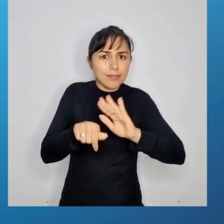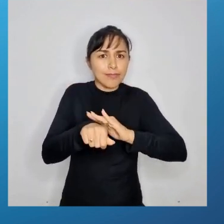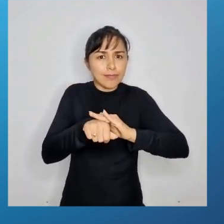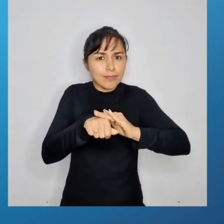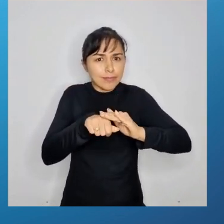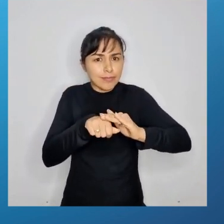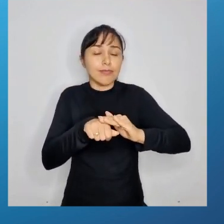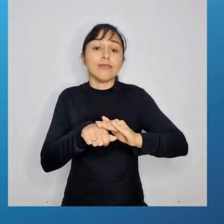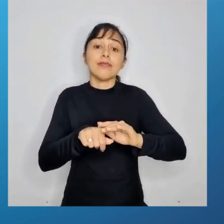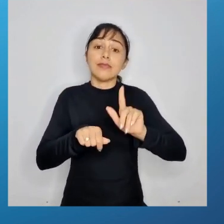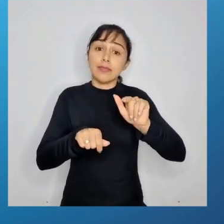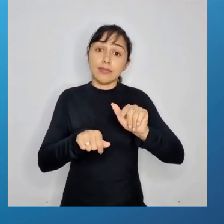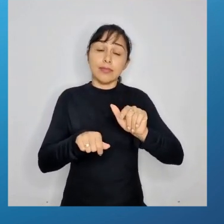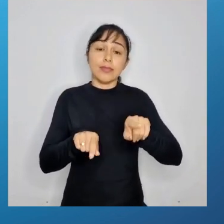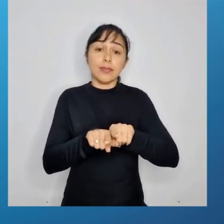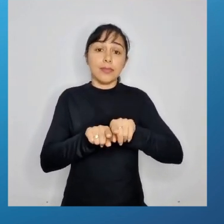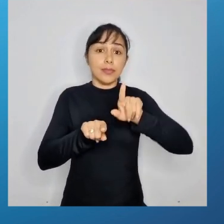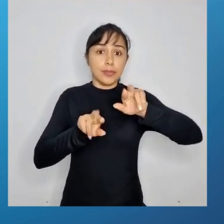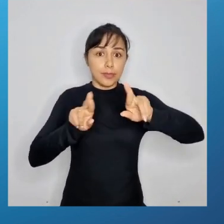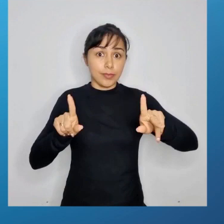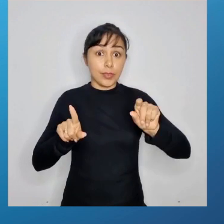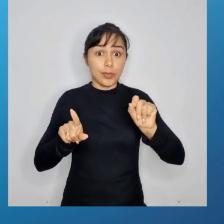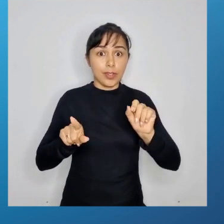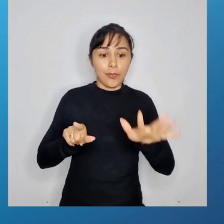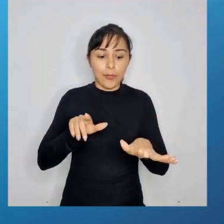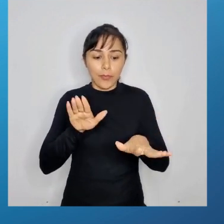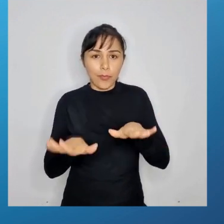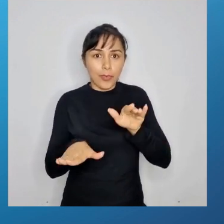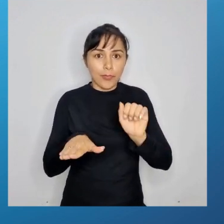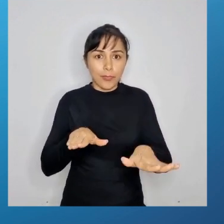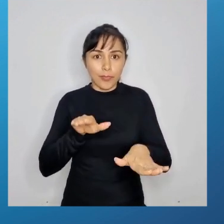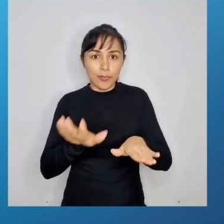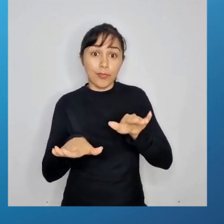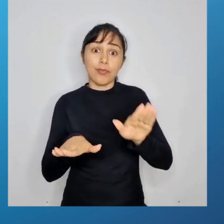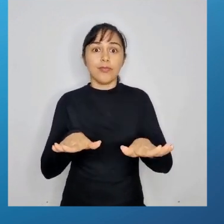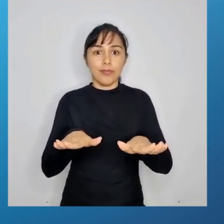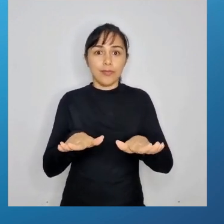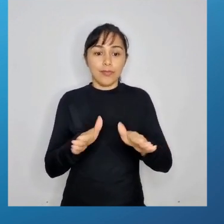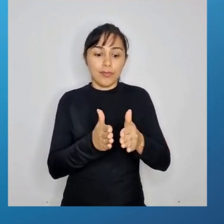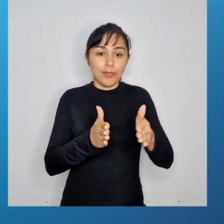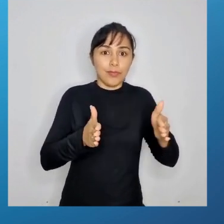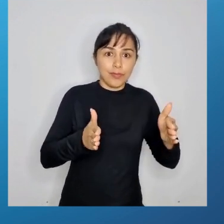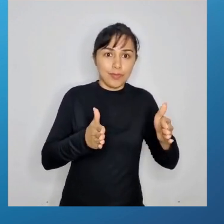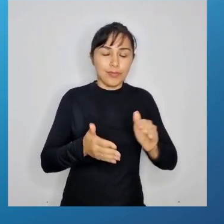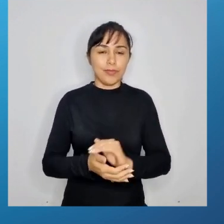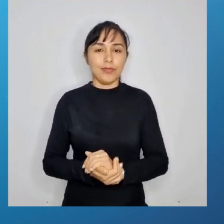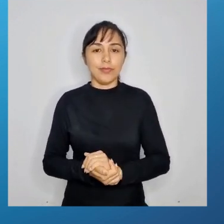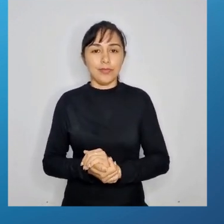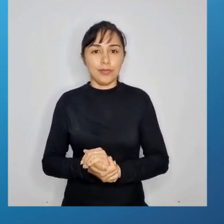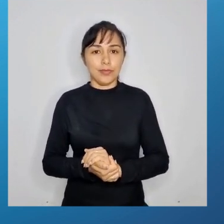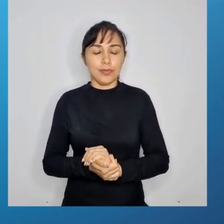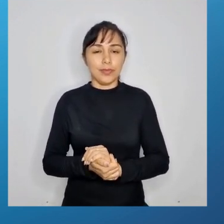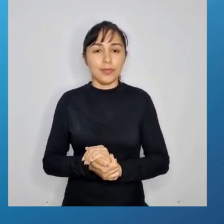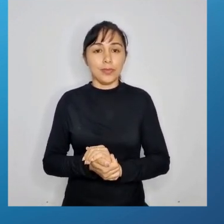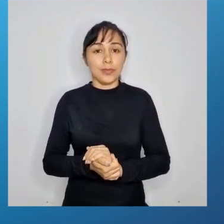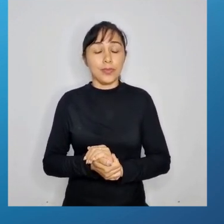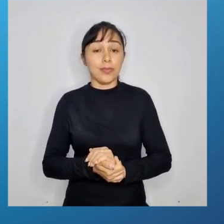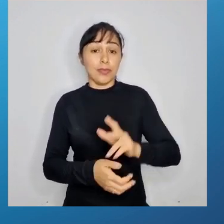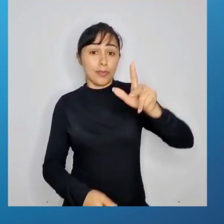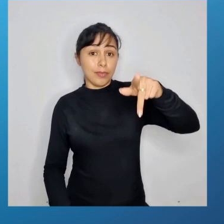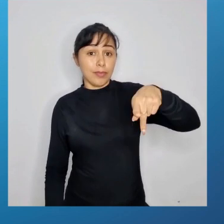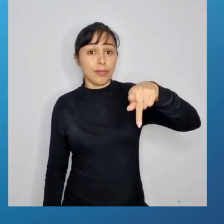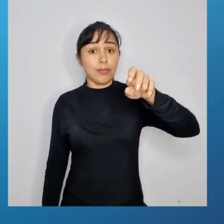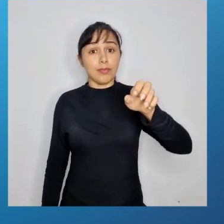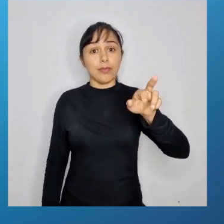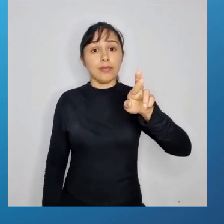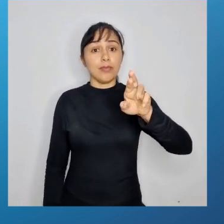algo que difere muito facilmente são as suas patas. As patas traseiras são alongadas. Pererecas, elas